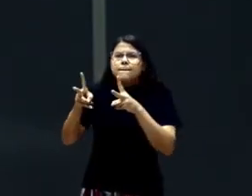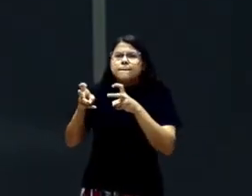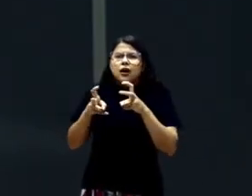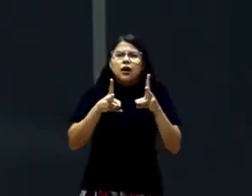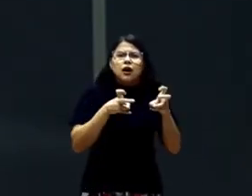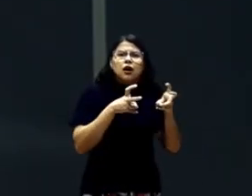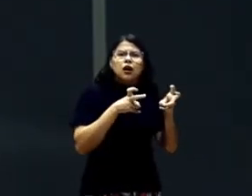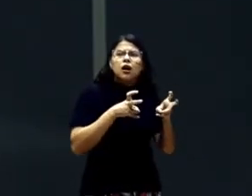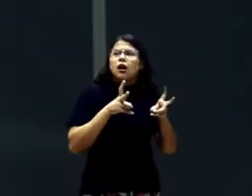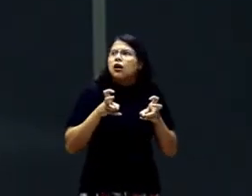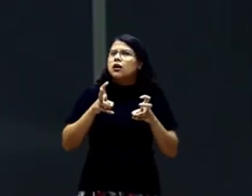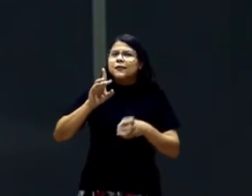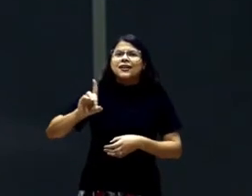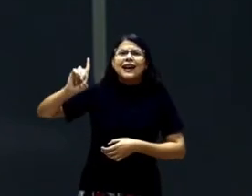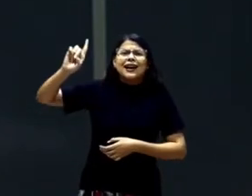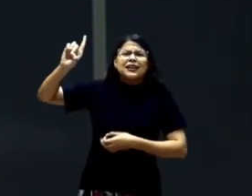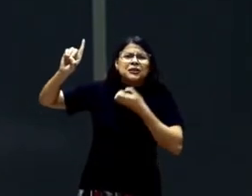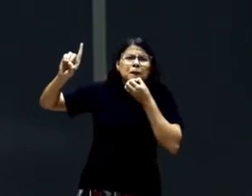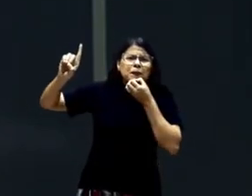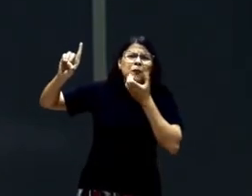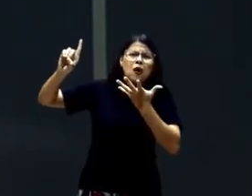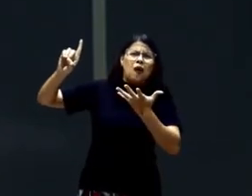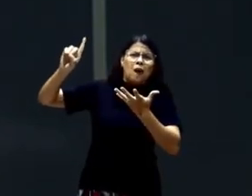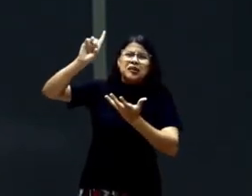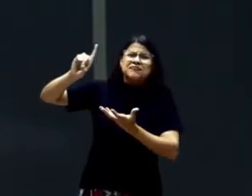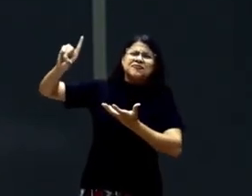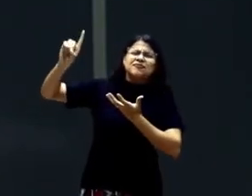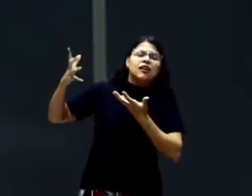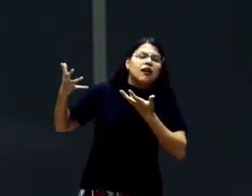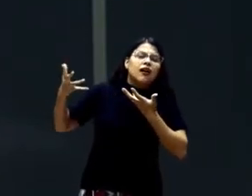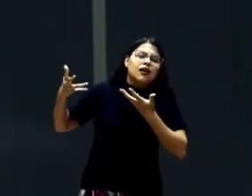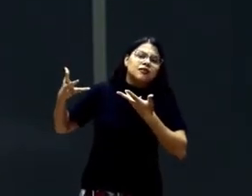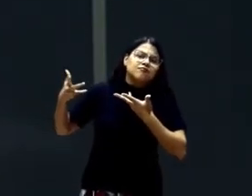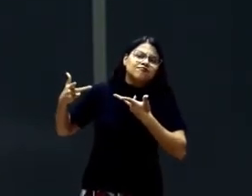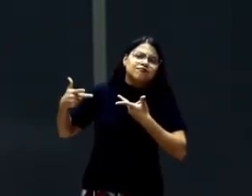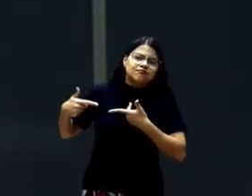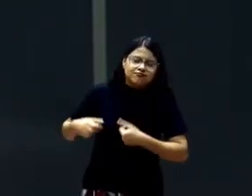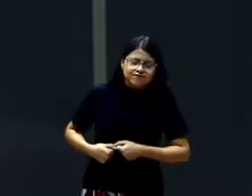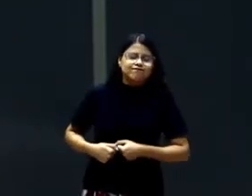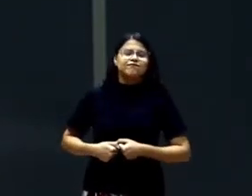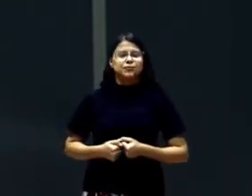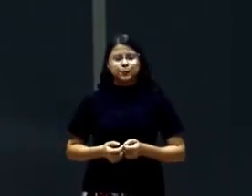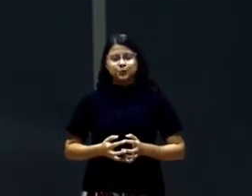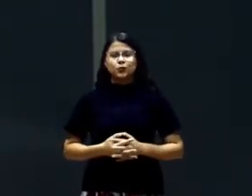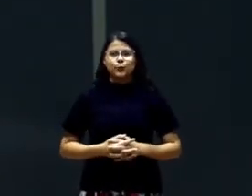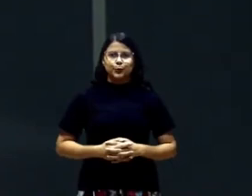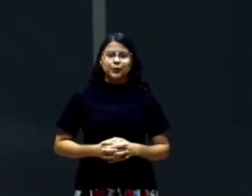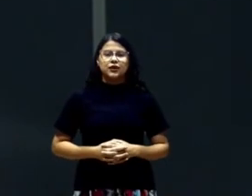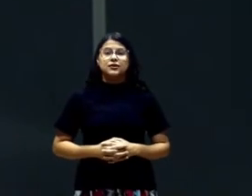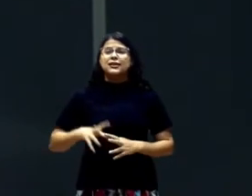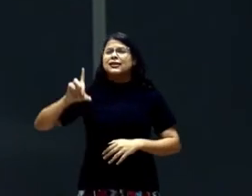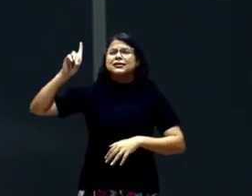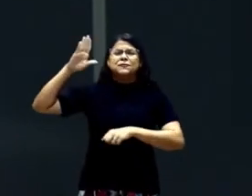bom tem sido Deus que nós servimos, o quanto esse Deus tem